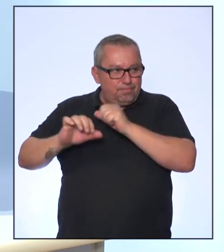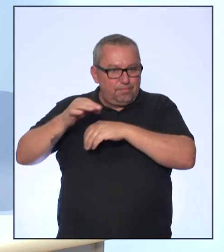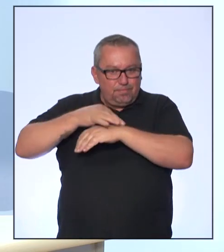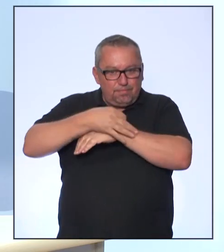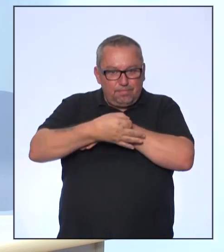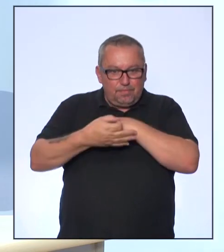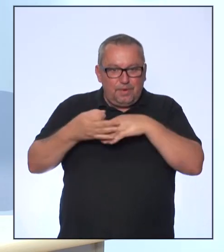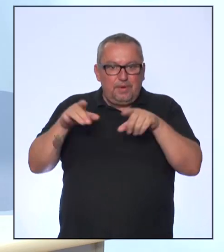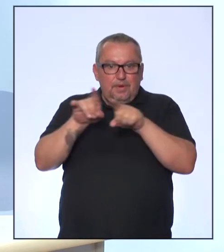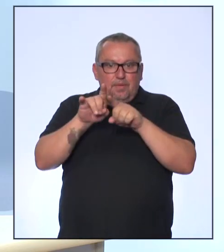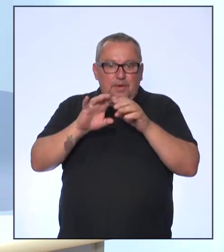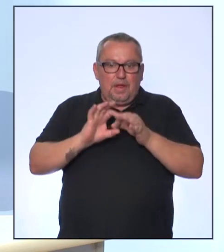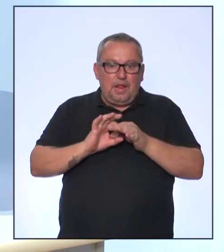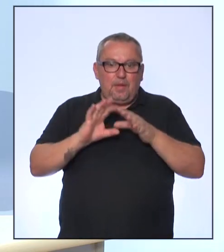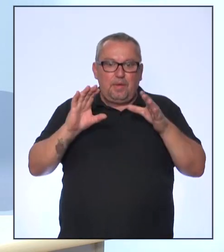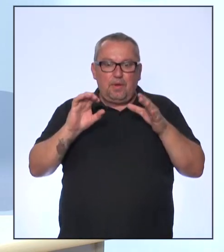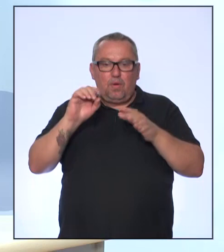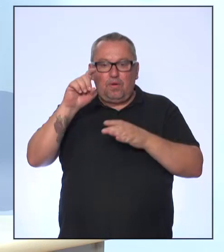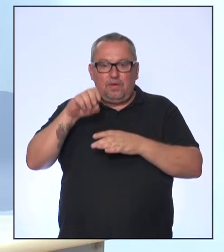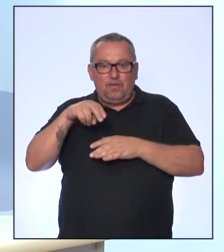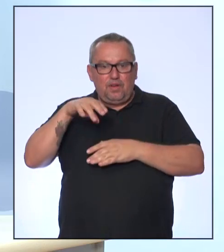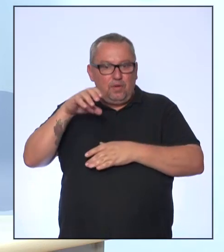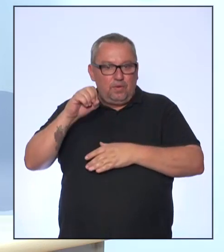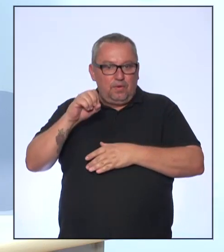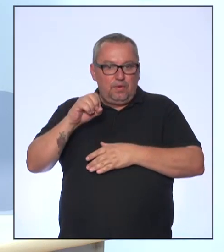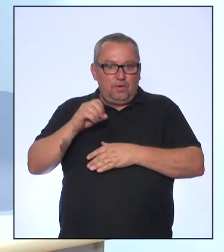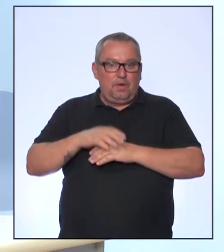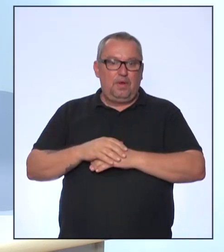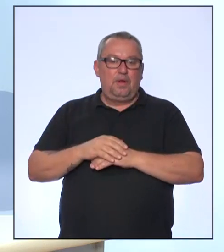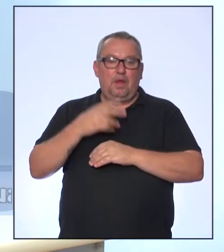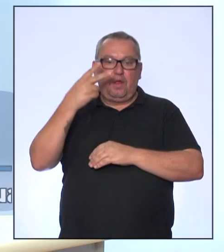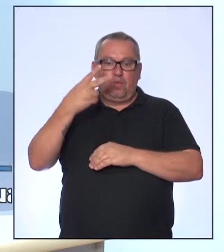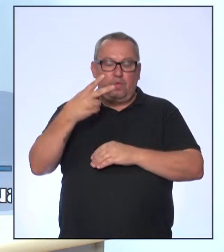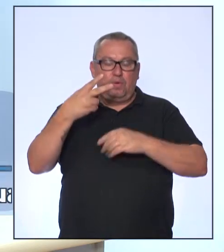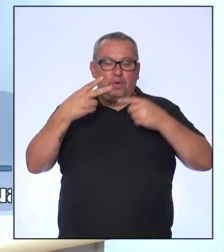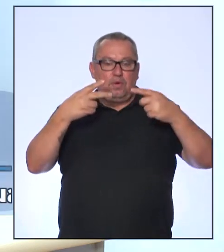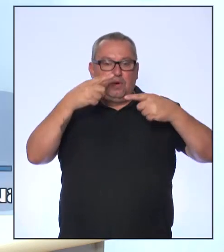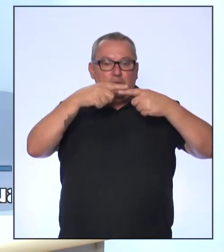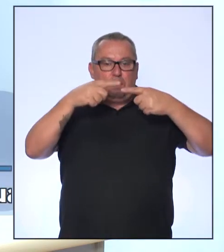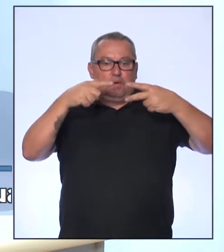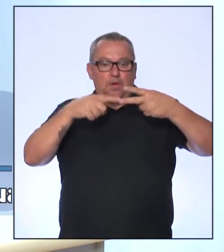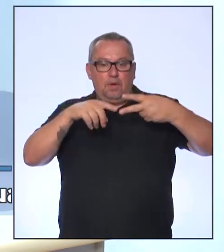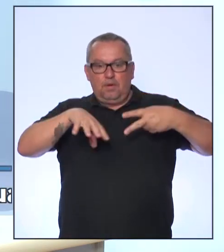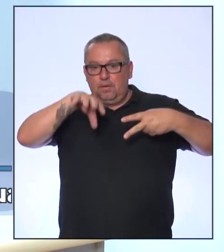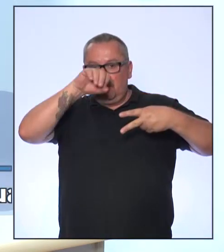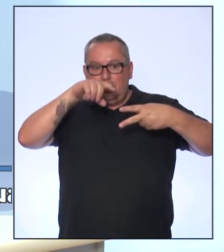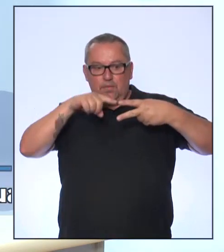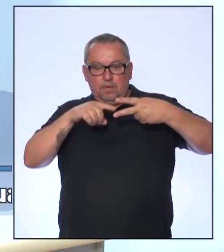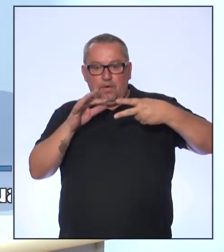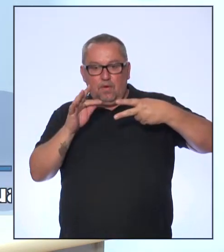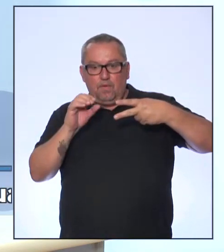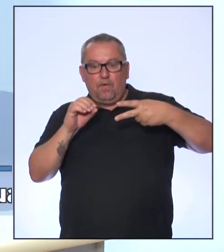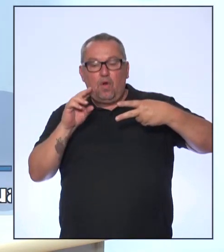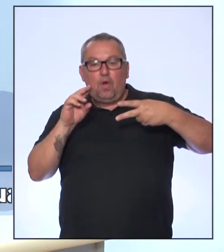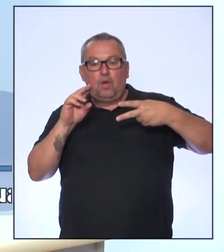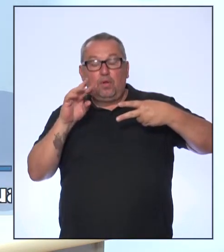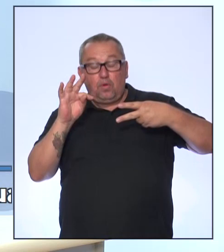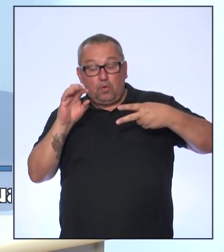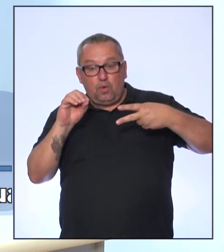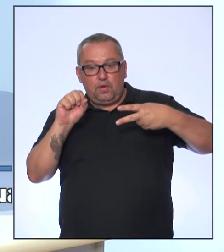vegetais e libera oxigênio. Então, são duas etapas distintas. Tem a respiração e tem a fotossíntese,